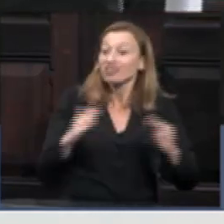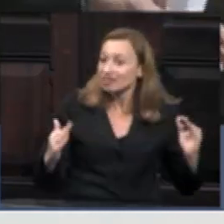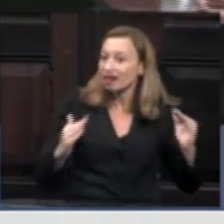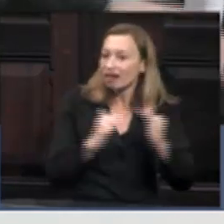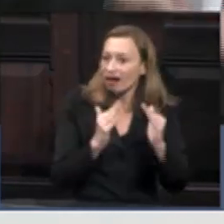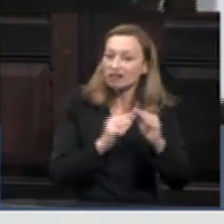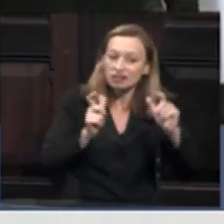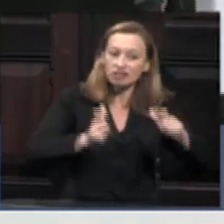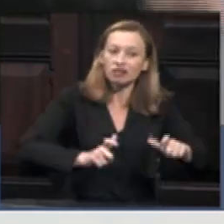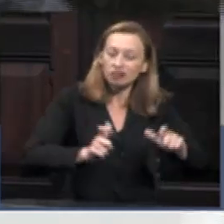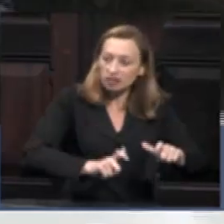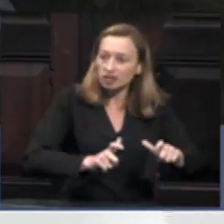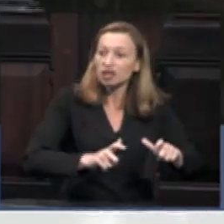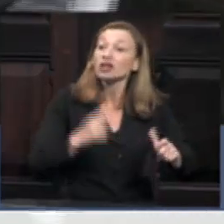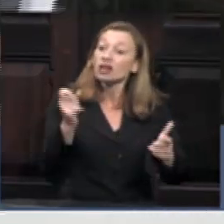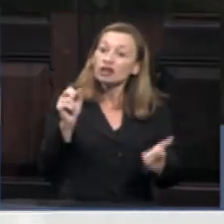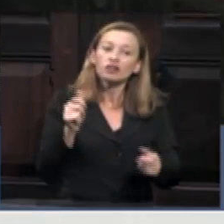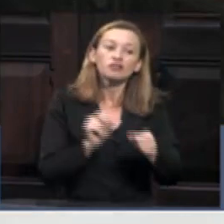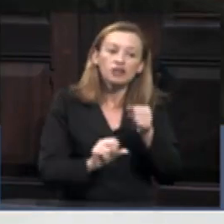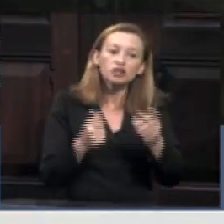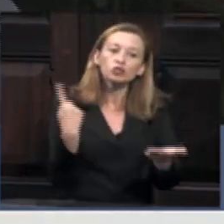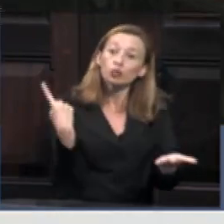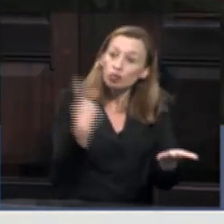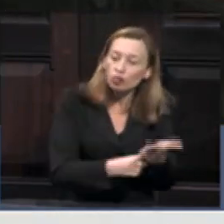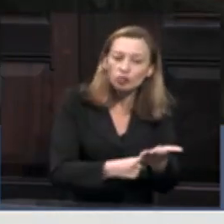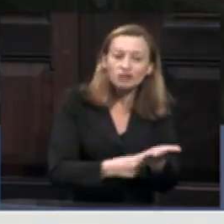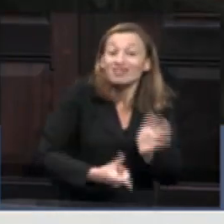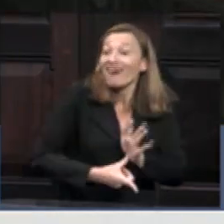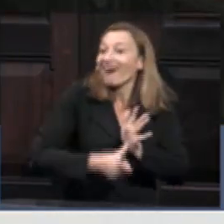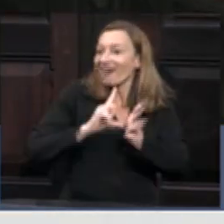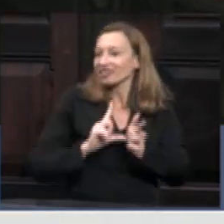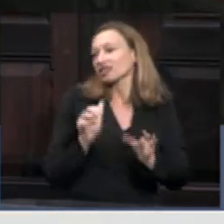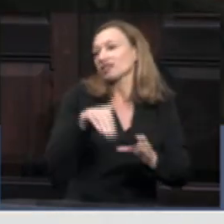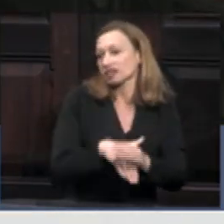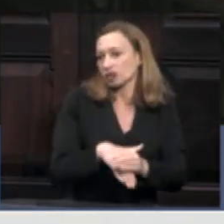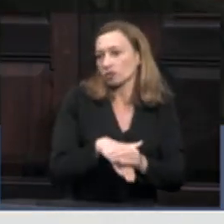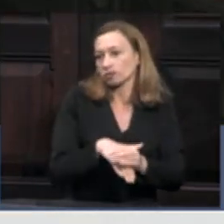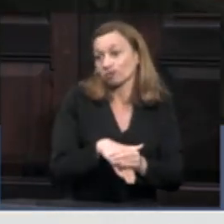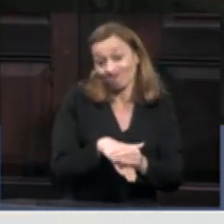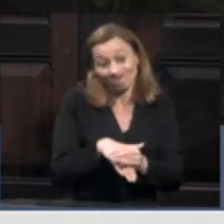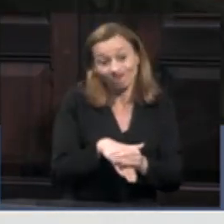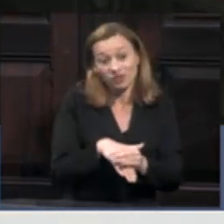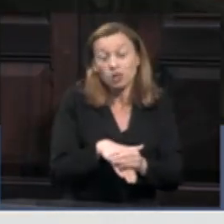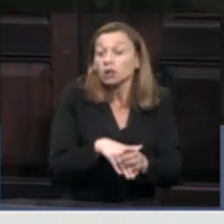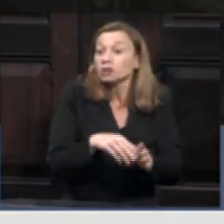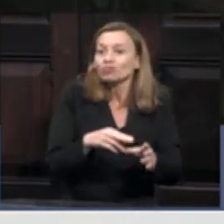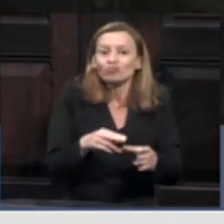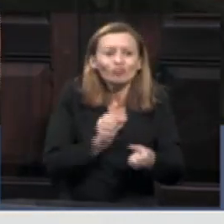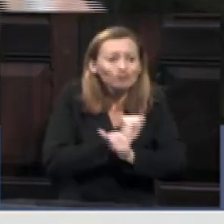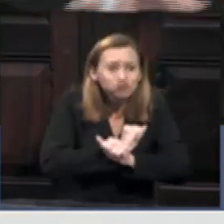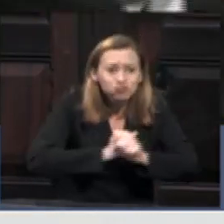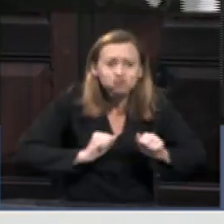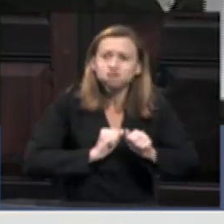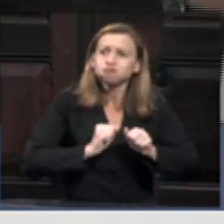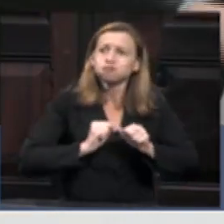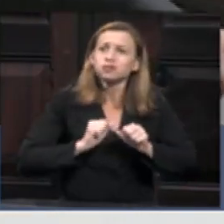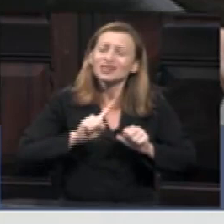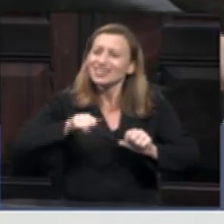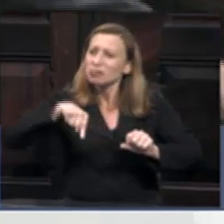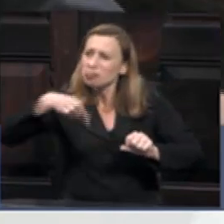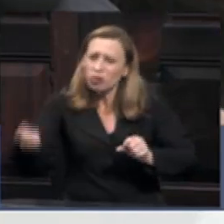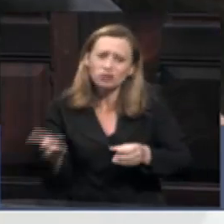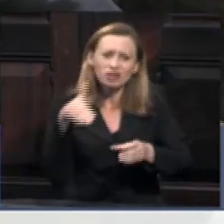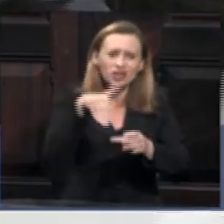casa aqui fez um compromisso com o povo antes das eleições. Não é possível que, passadas as